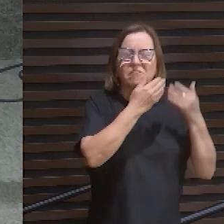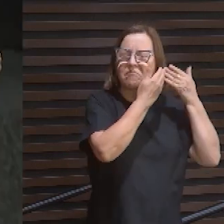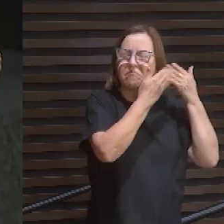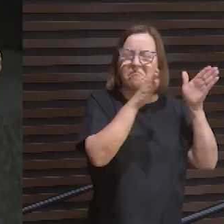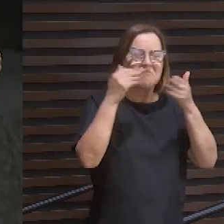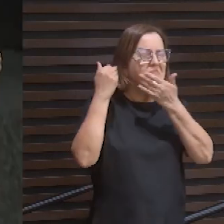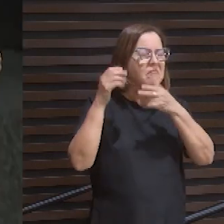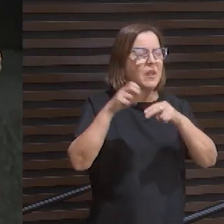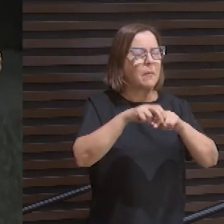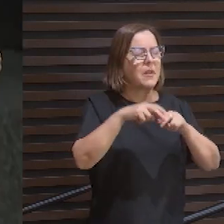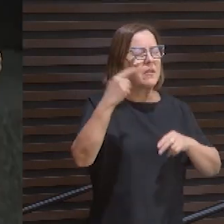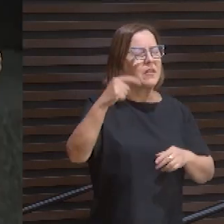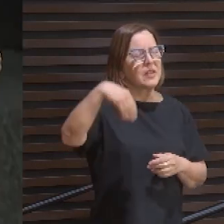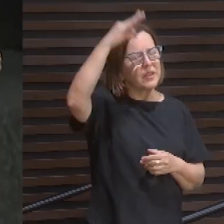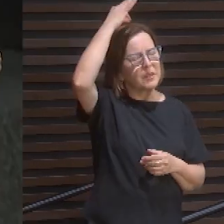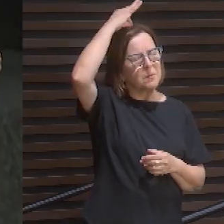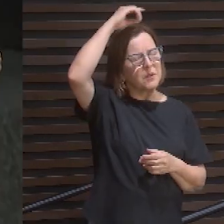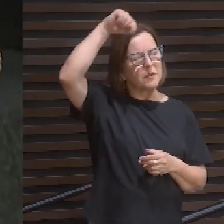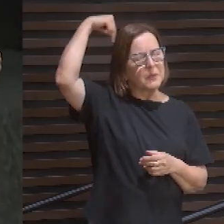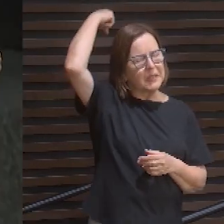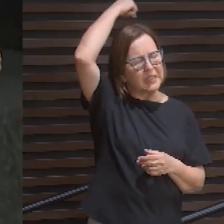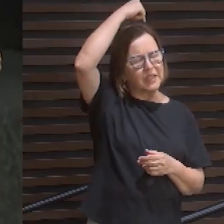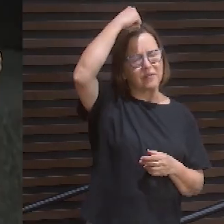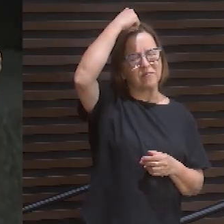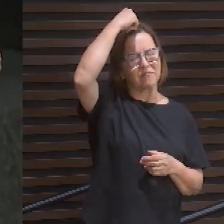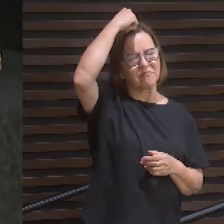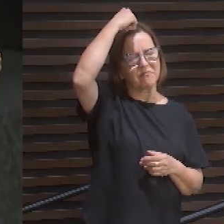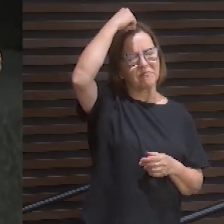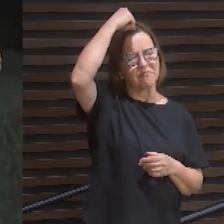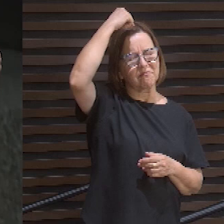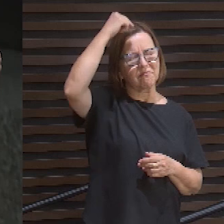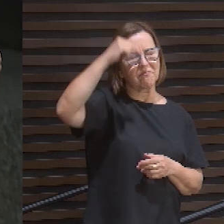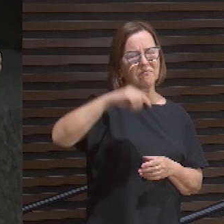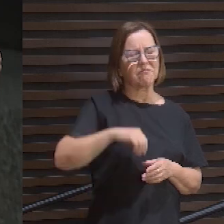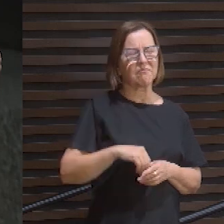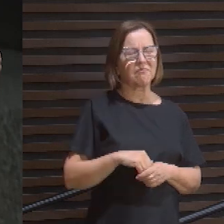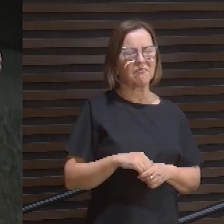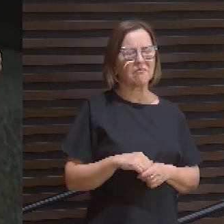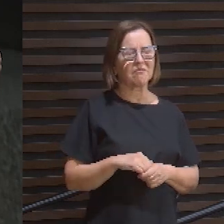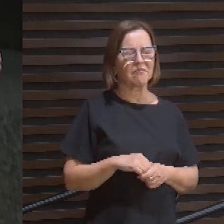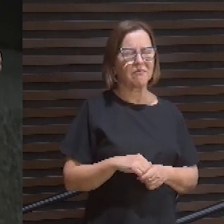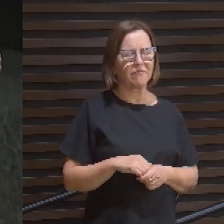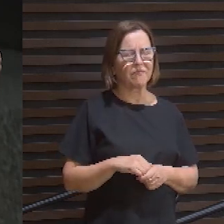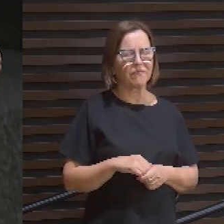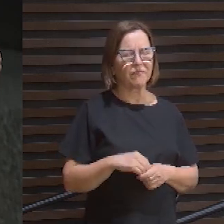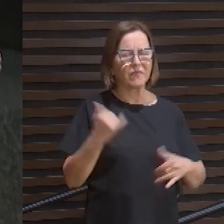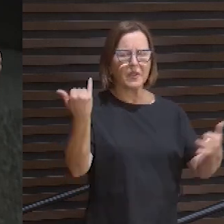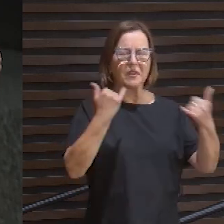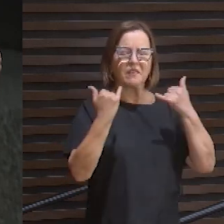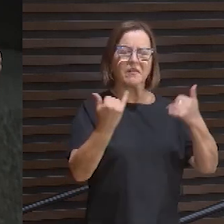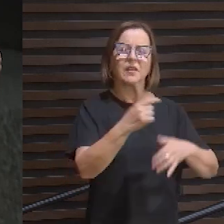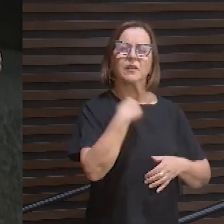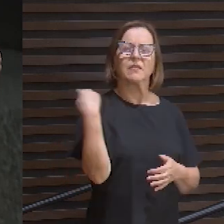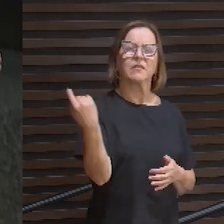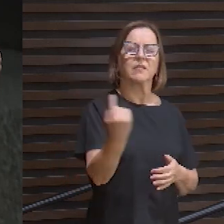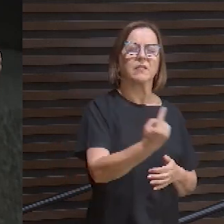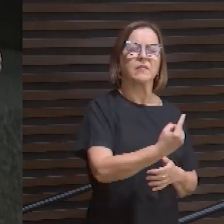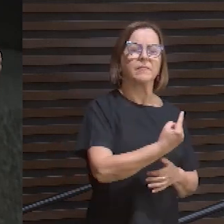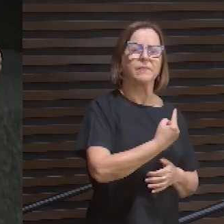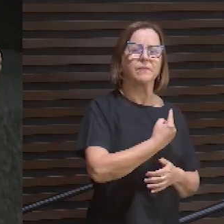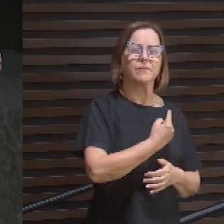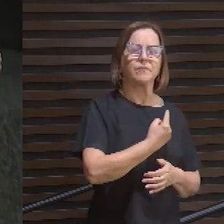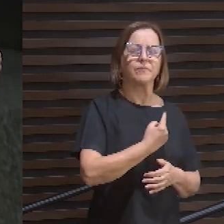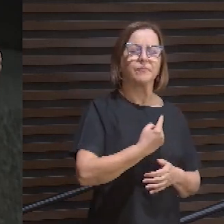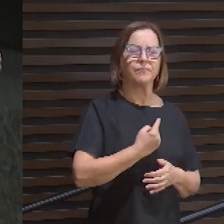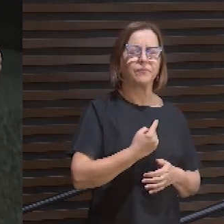teu Espírito Santo. fala conosco, tanto